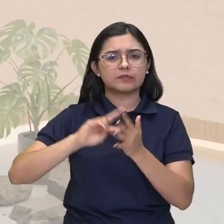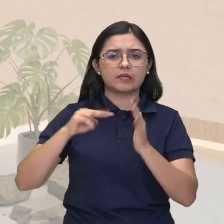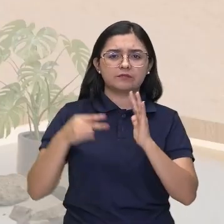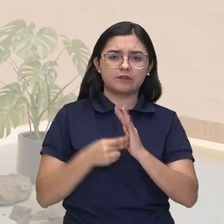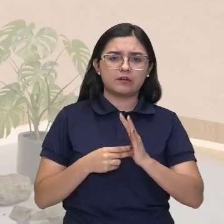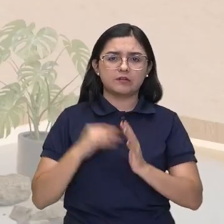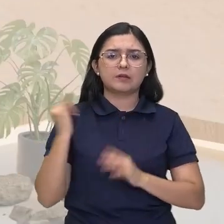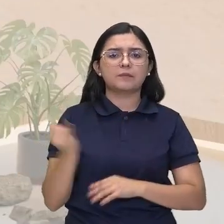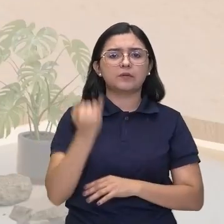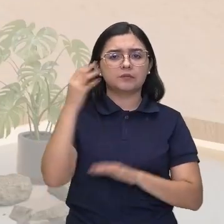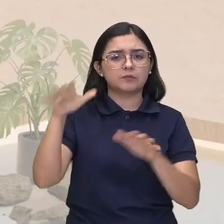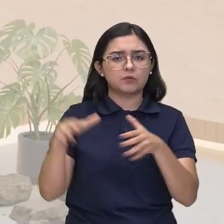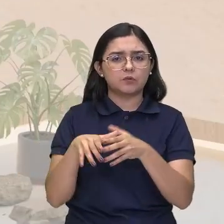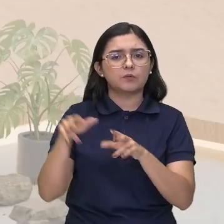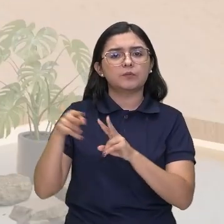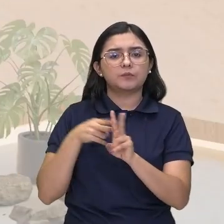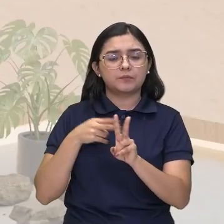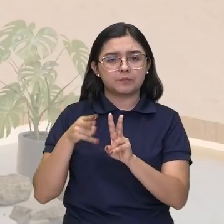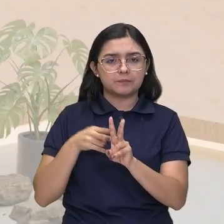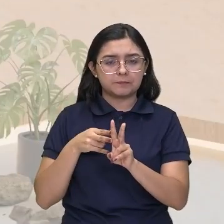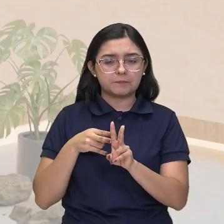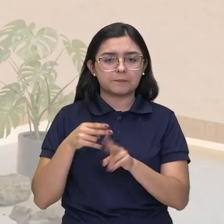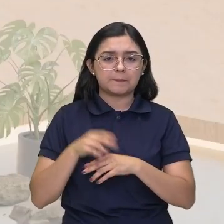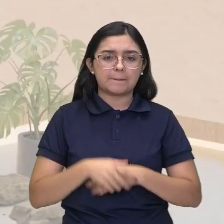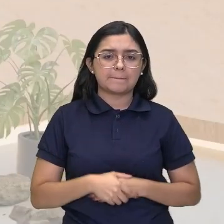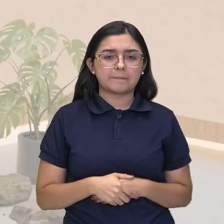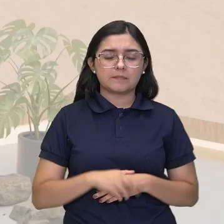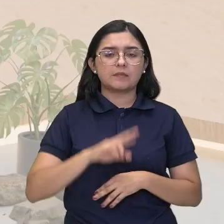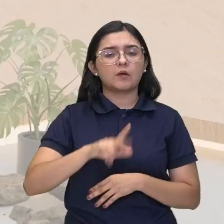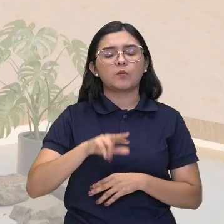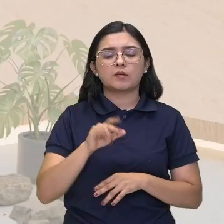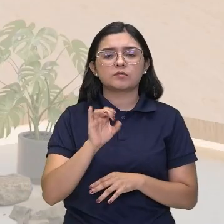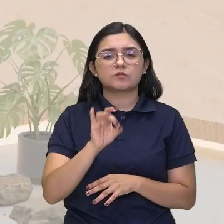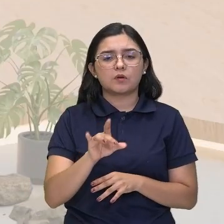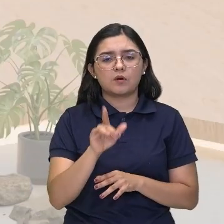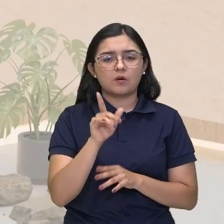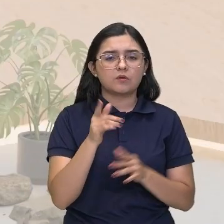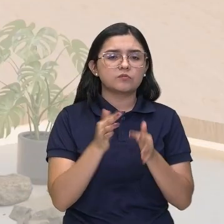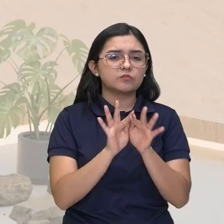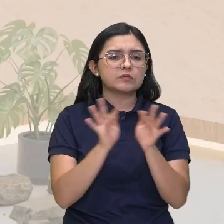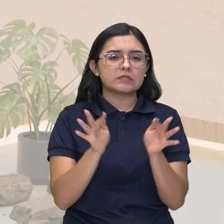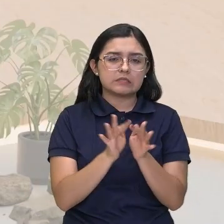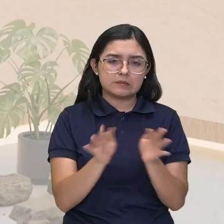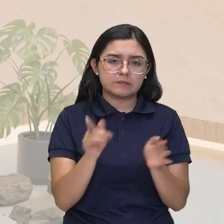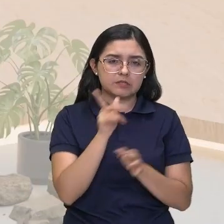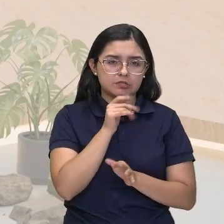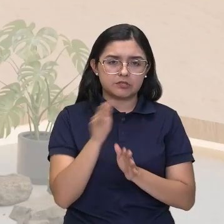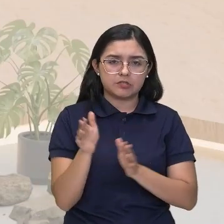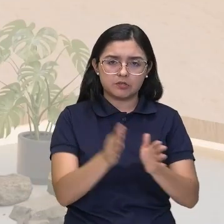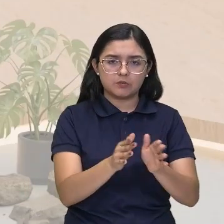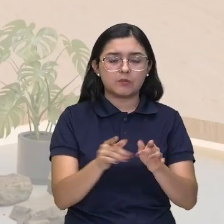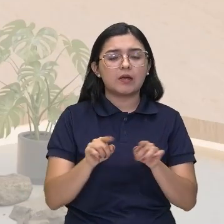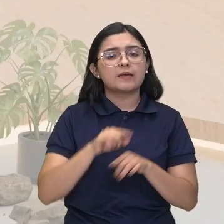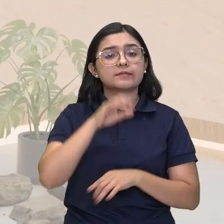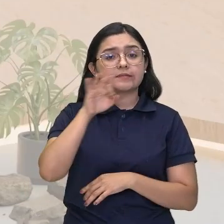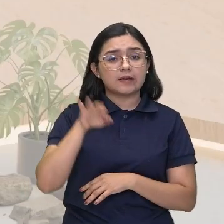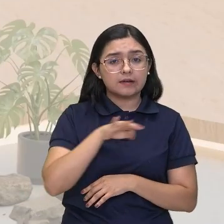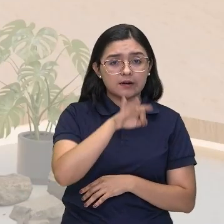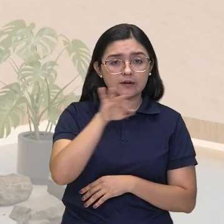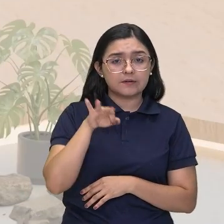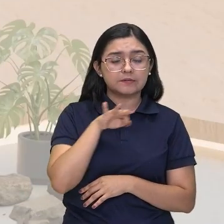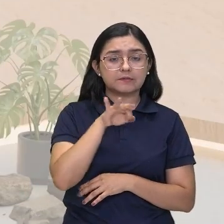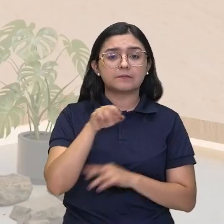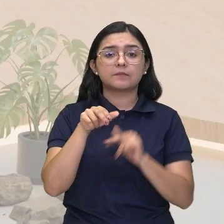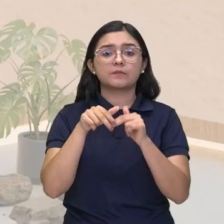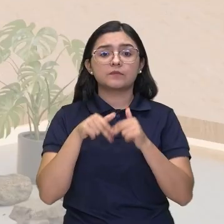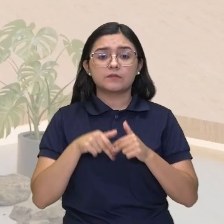né? Que vai para além do rio, né? Que é uma questão do sagrado. É uma questão do sagrado. Por isso que muitas